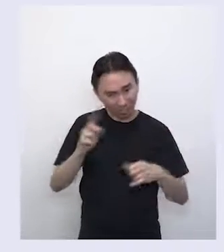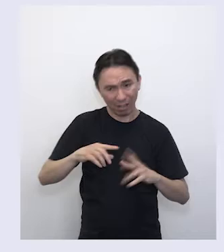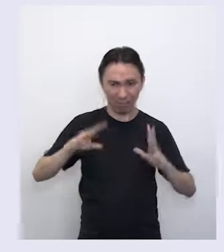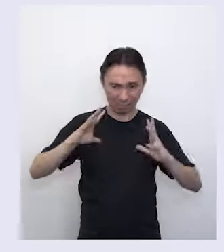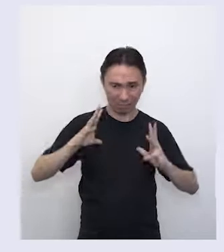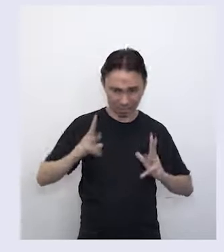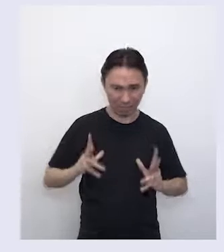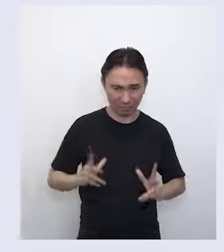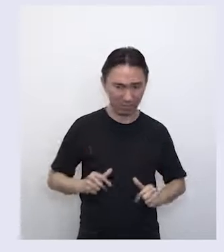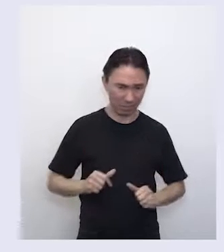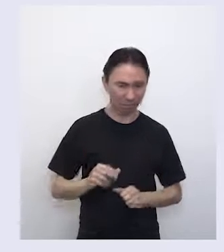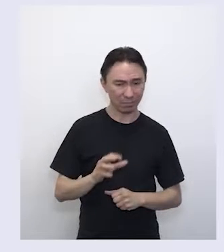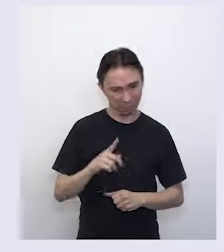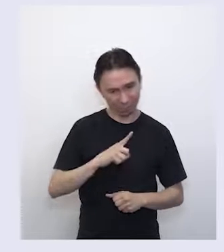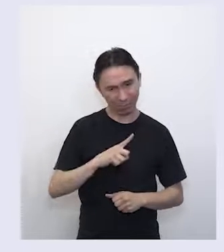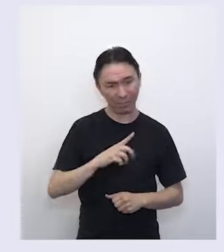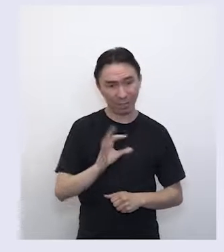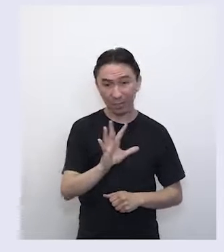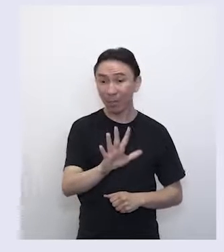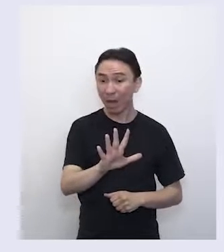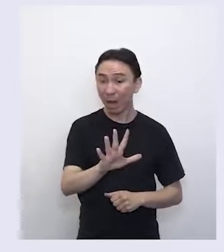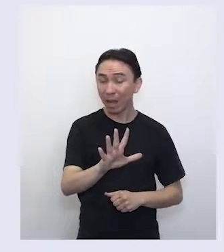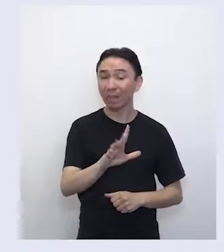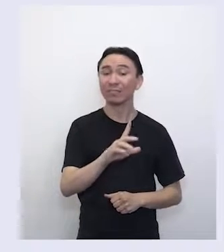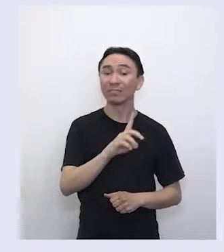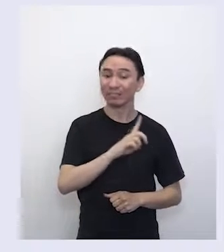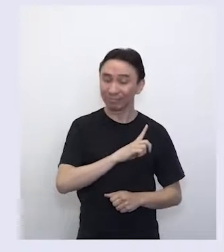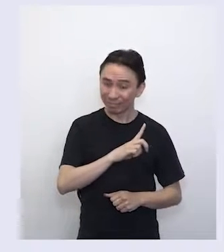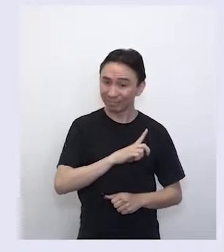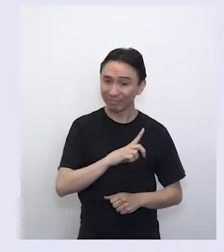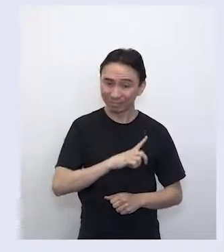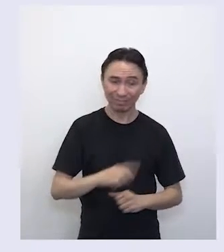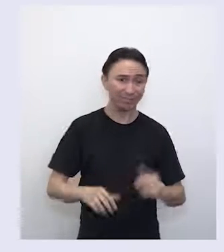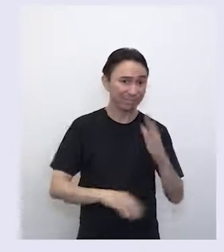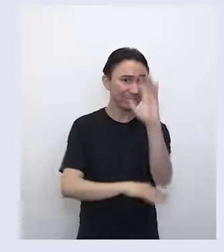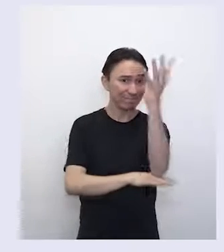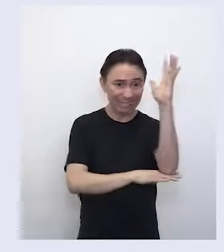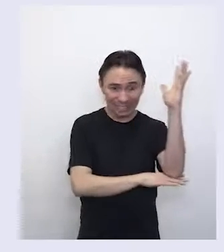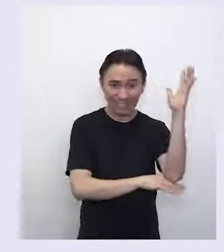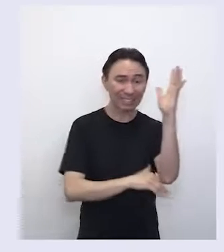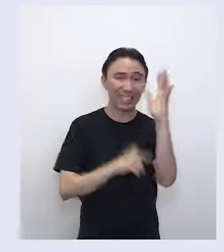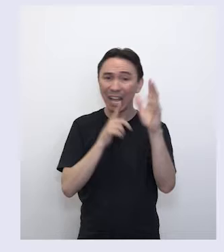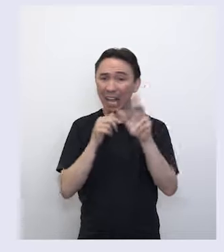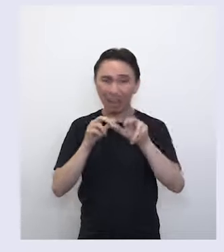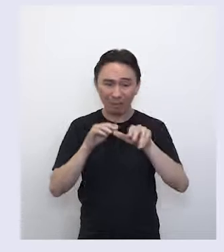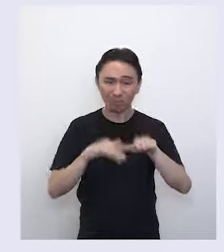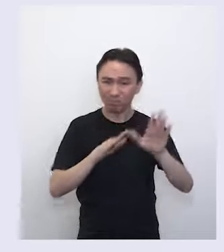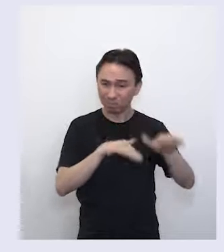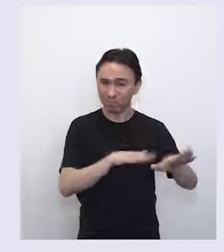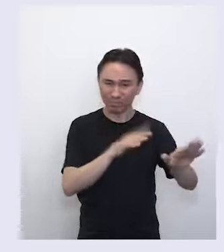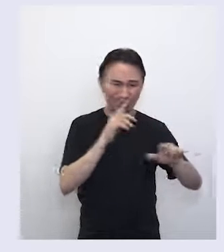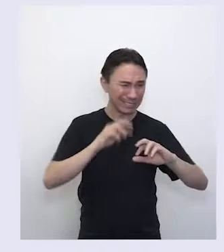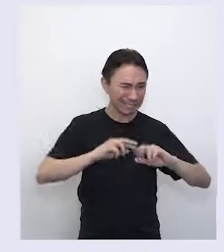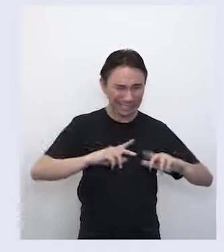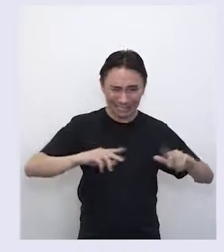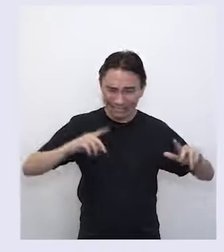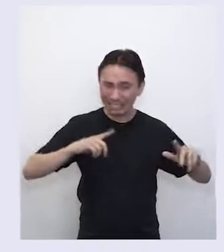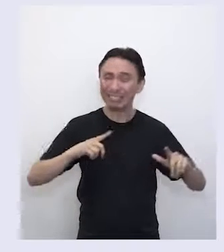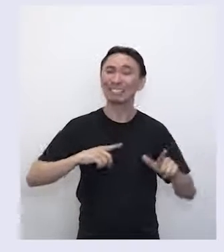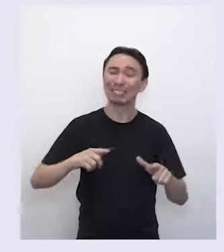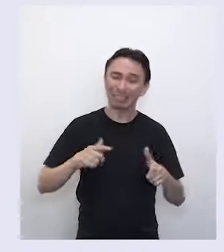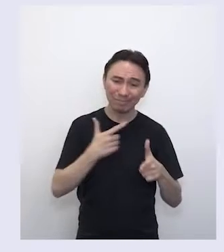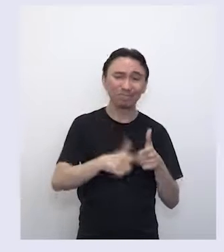combustíveis fósseis, mas elas geram um impacto ambiental bastante grande, porque eu preciso devastar áreas muito grandes